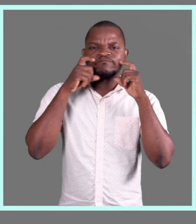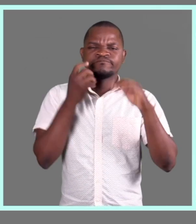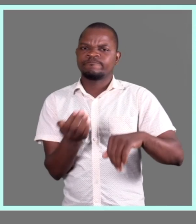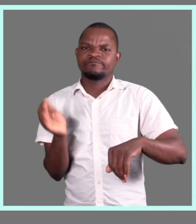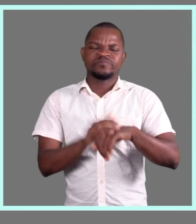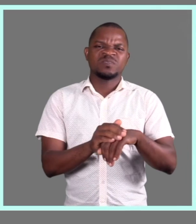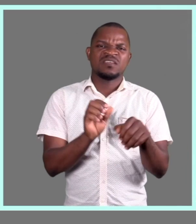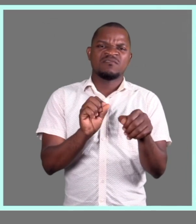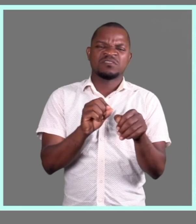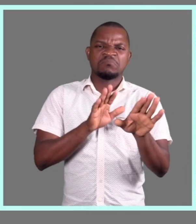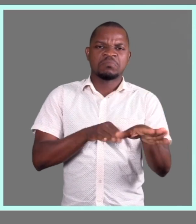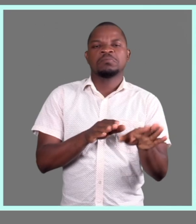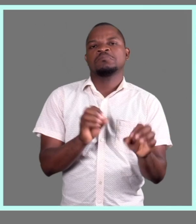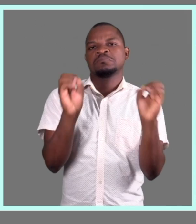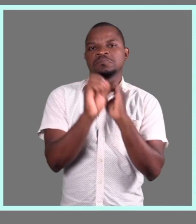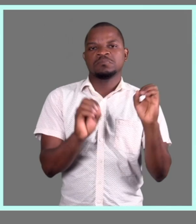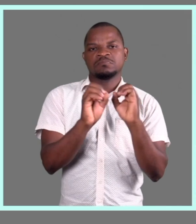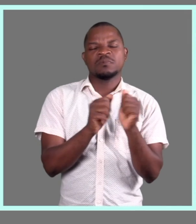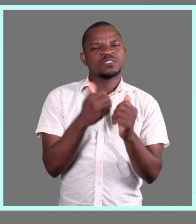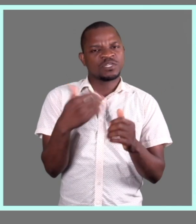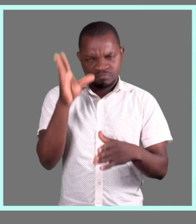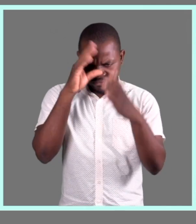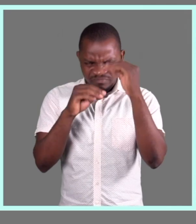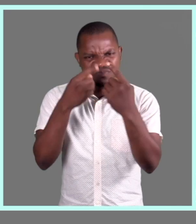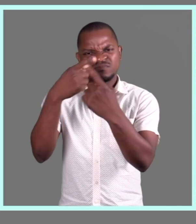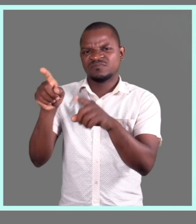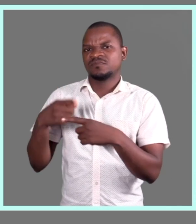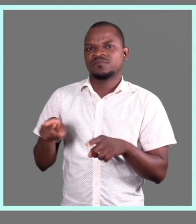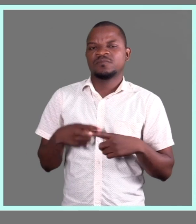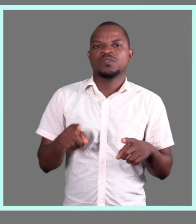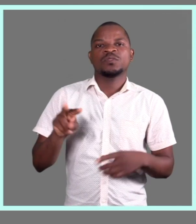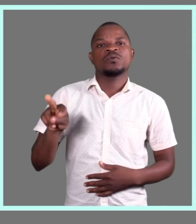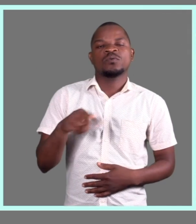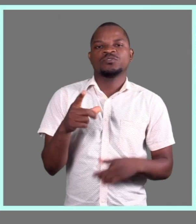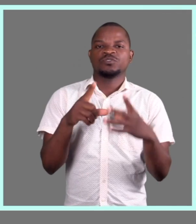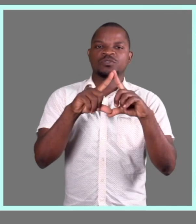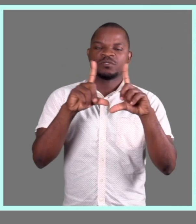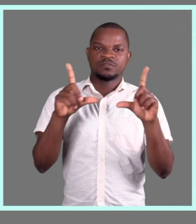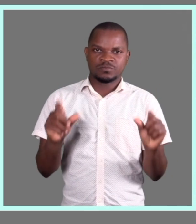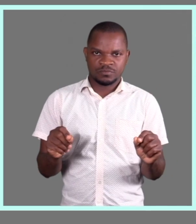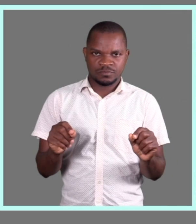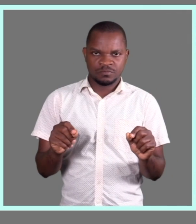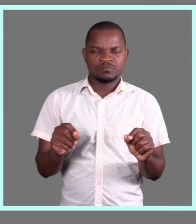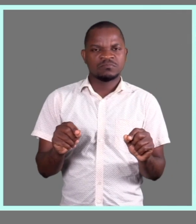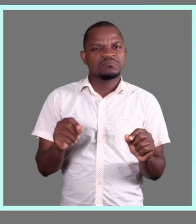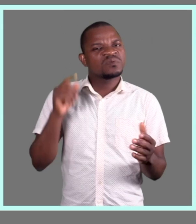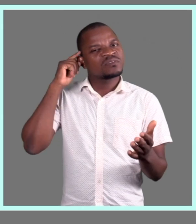de coisas. Estou a falar já no conhecimento quanto a outras coisas, a outros trajes, a outros